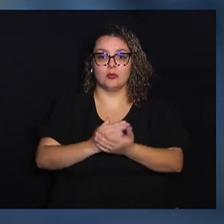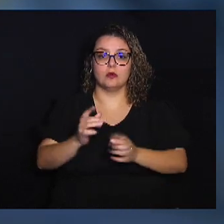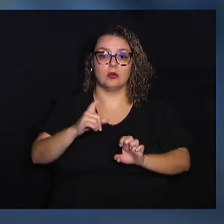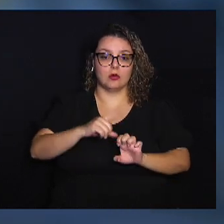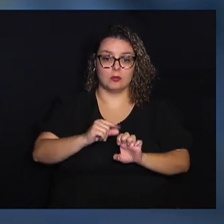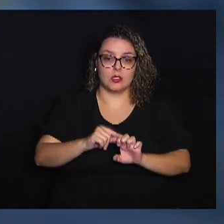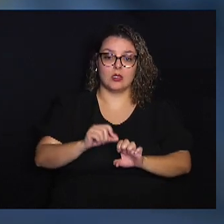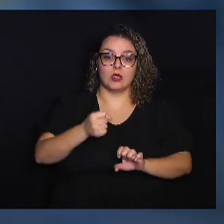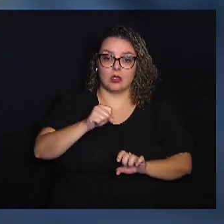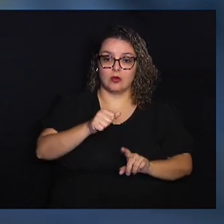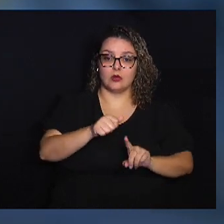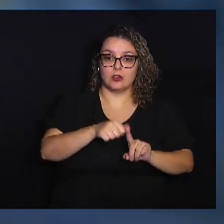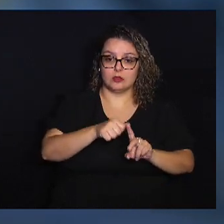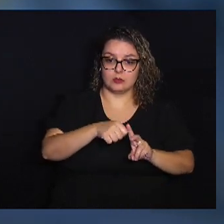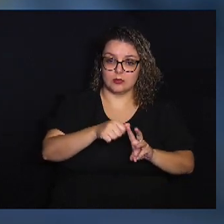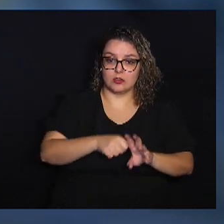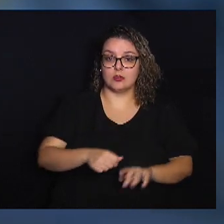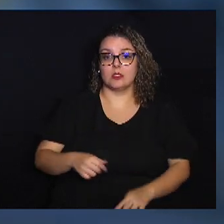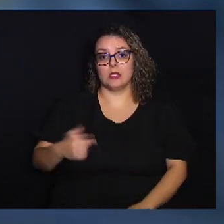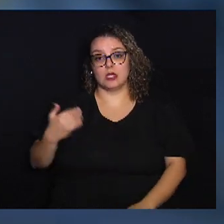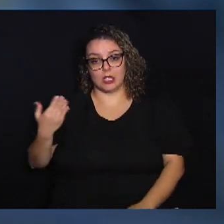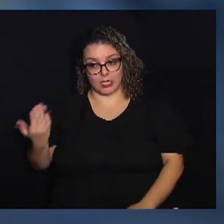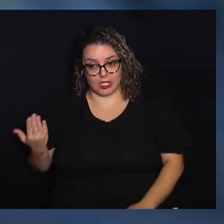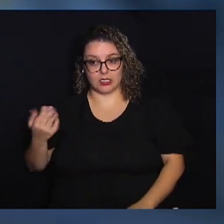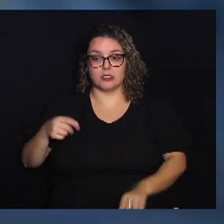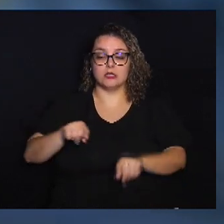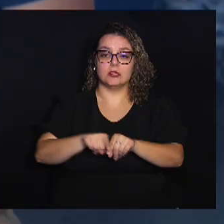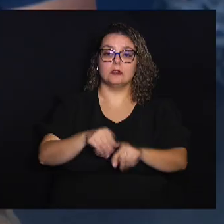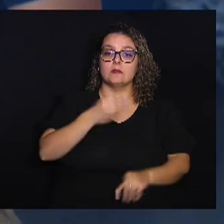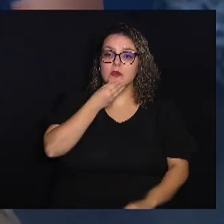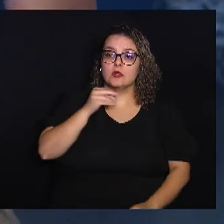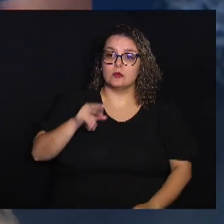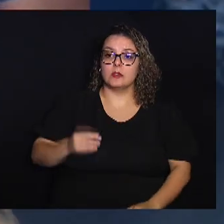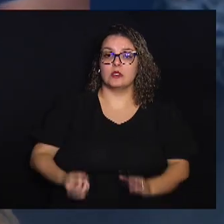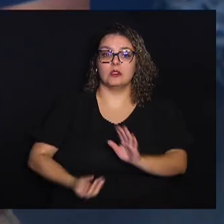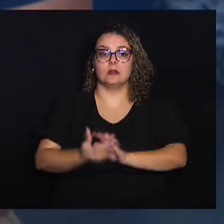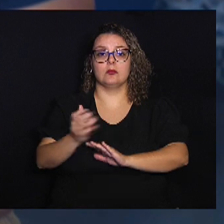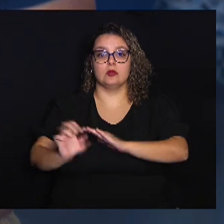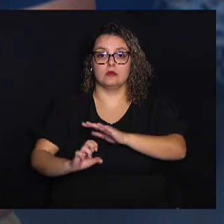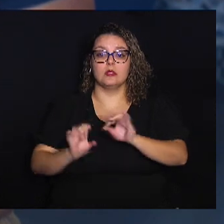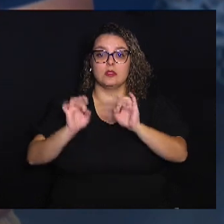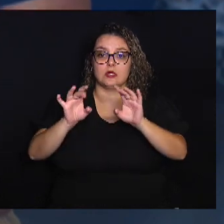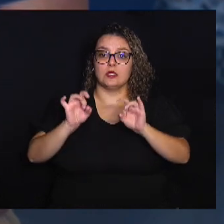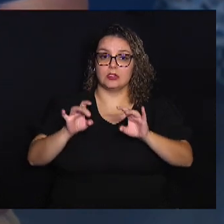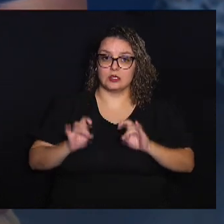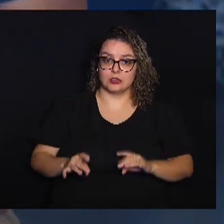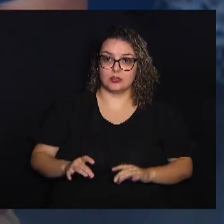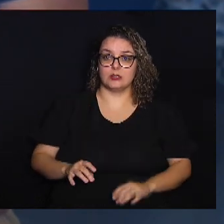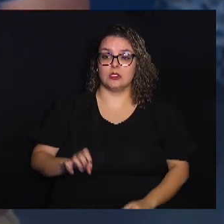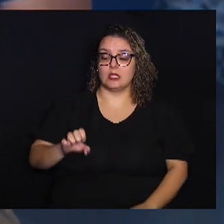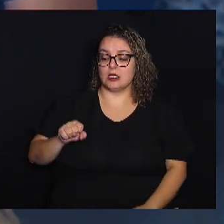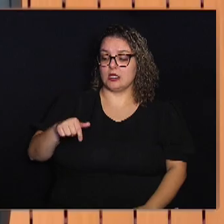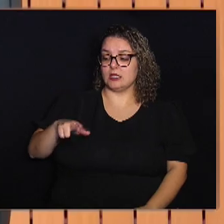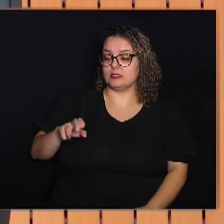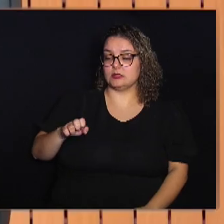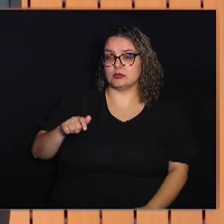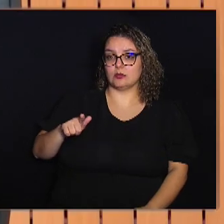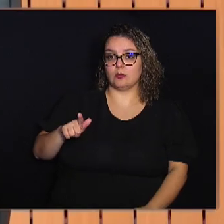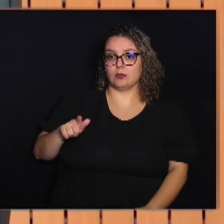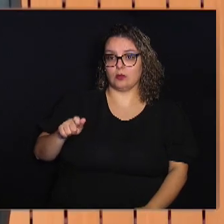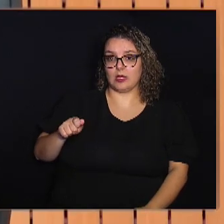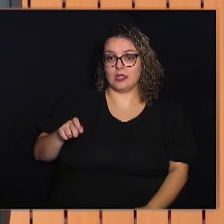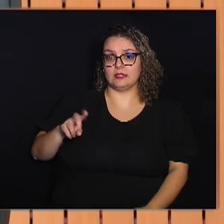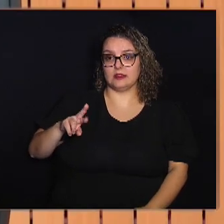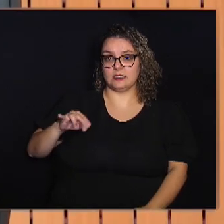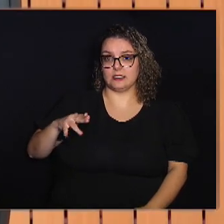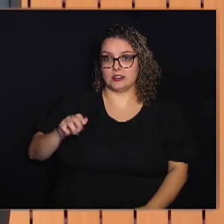há 8 meses. Ele e o irmão montaram em Campinas uma empresa especializada em esquadrias de alumínio. Se você tiver